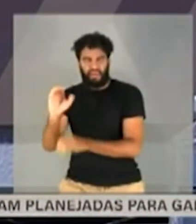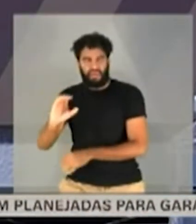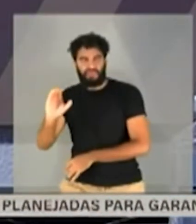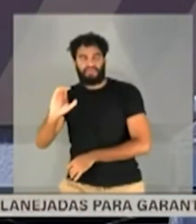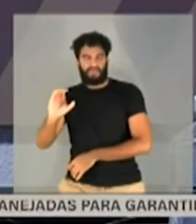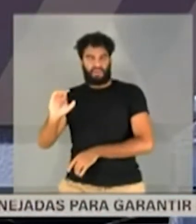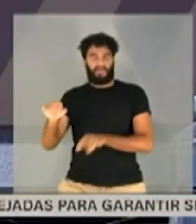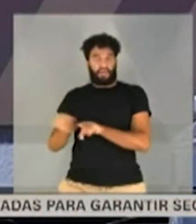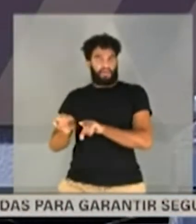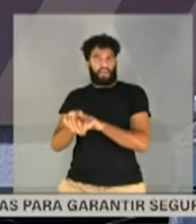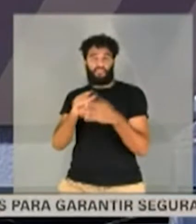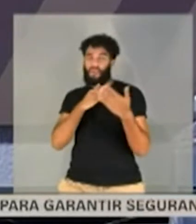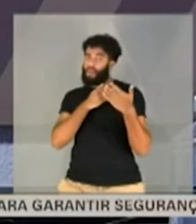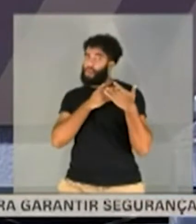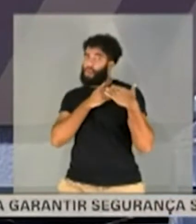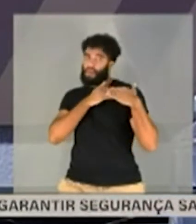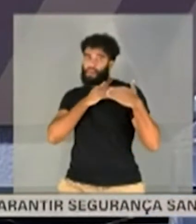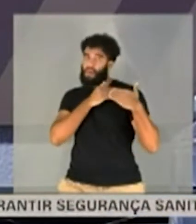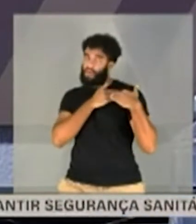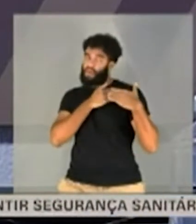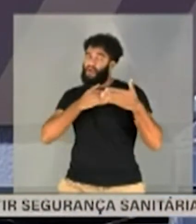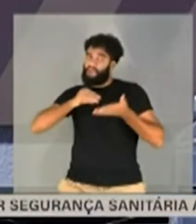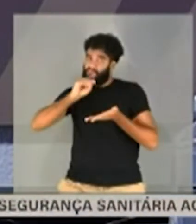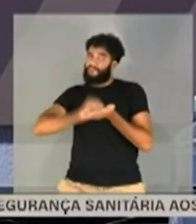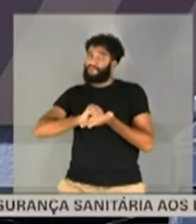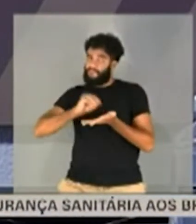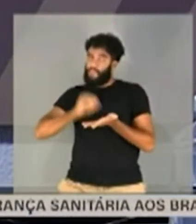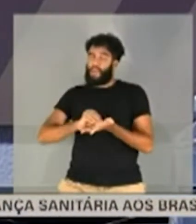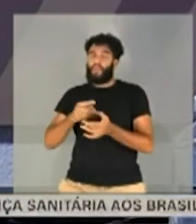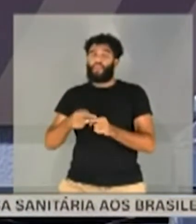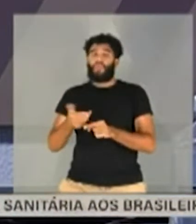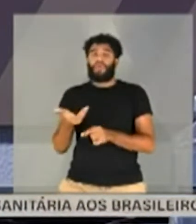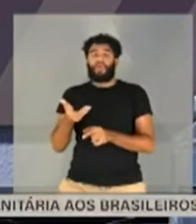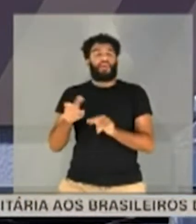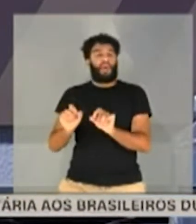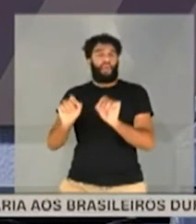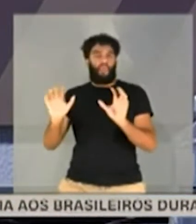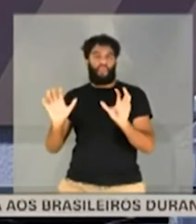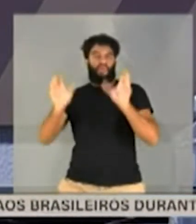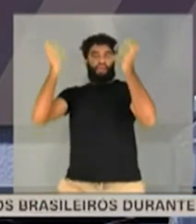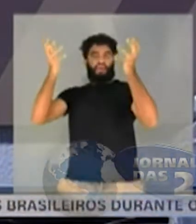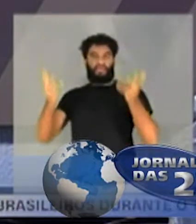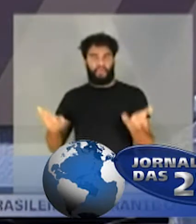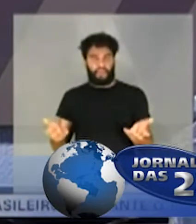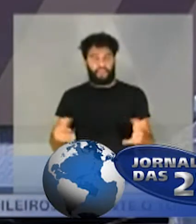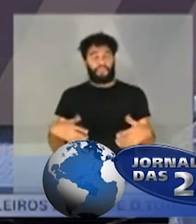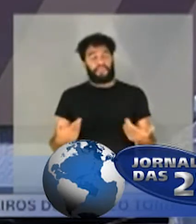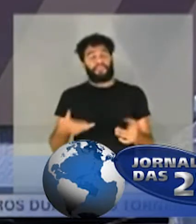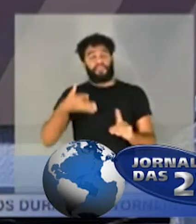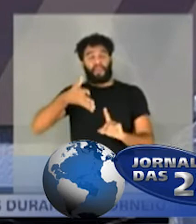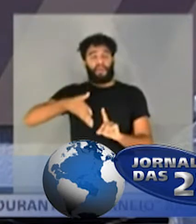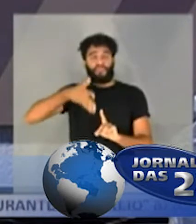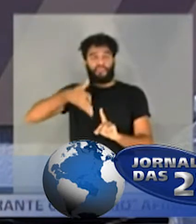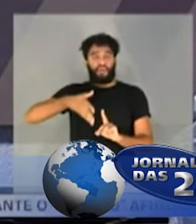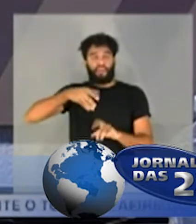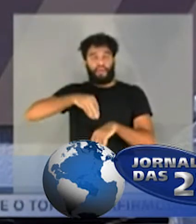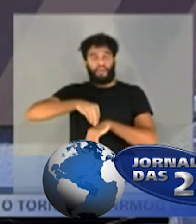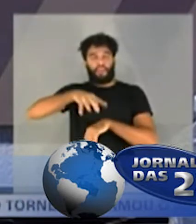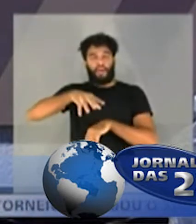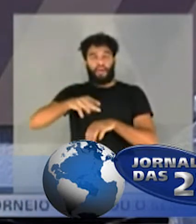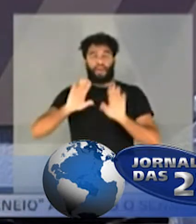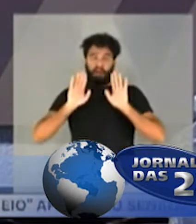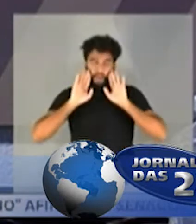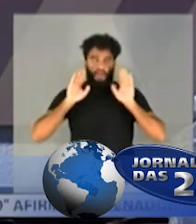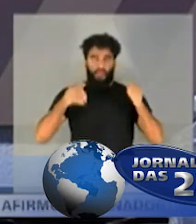pandemia, senador Renan Calheiros, apelou até para o jogador Neymar. Eu quero, nessas poucas palavras, presidente Omar, me